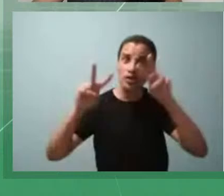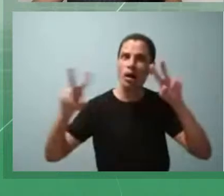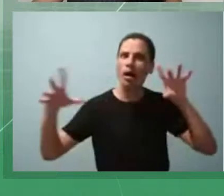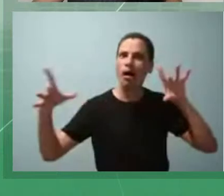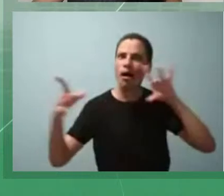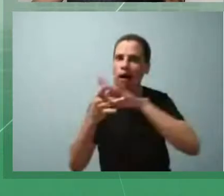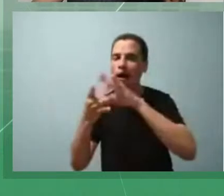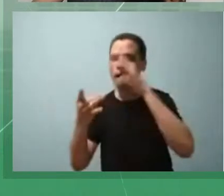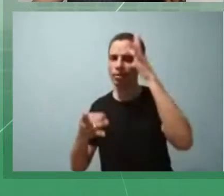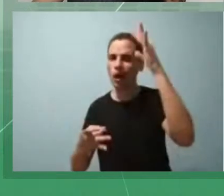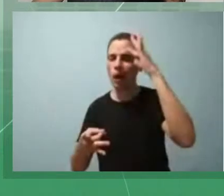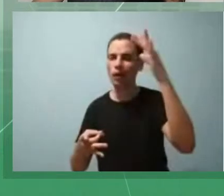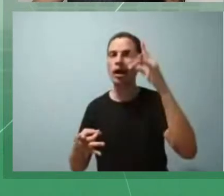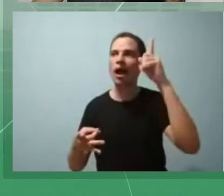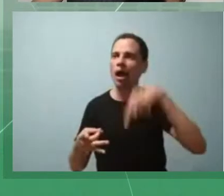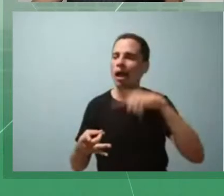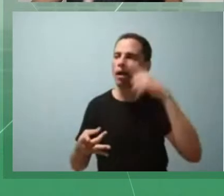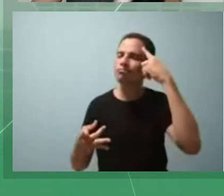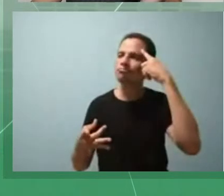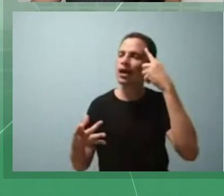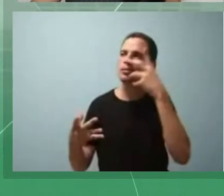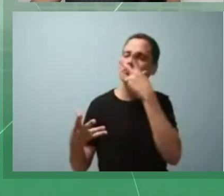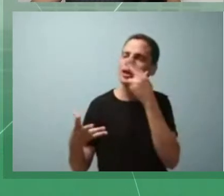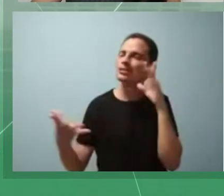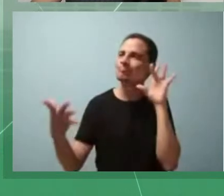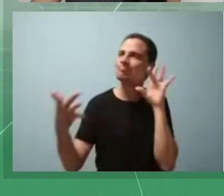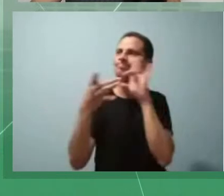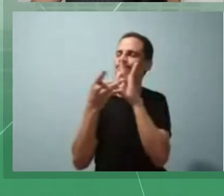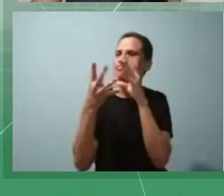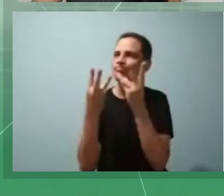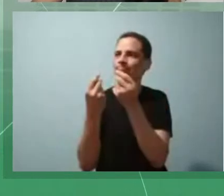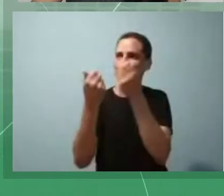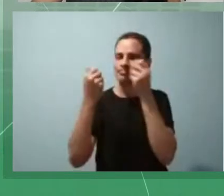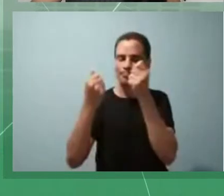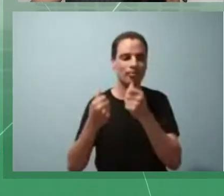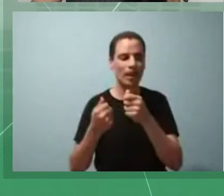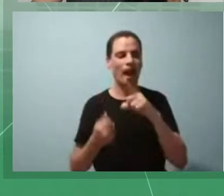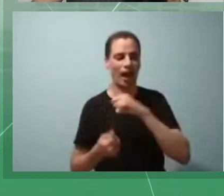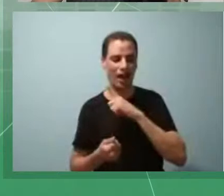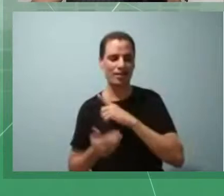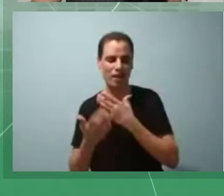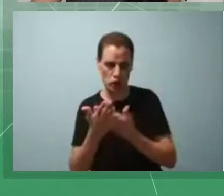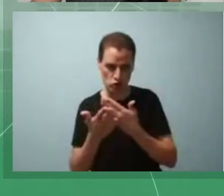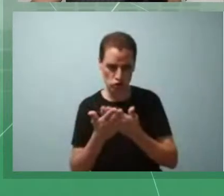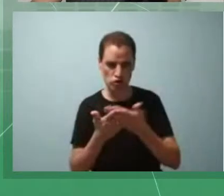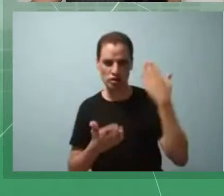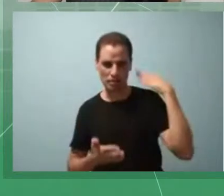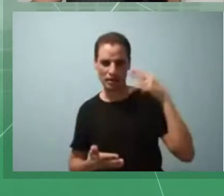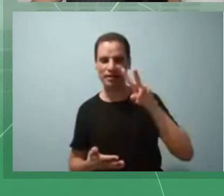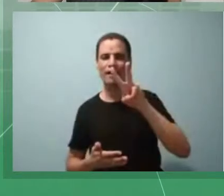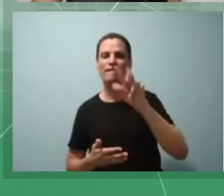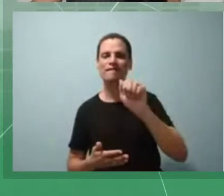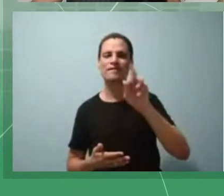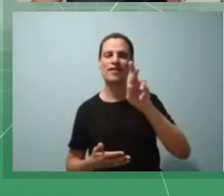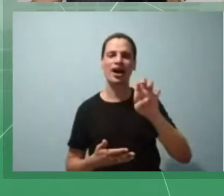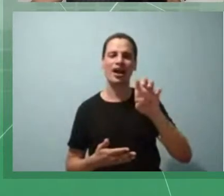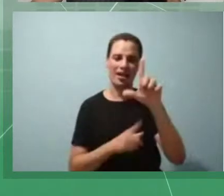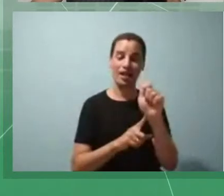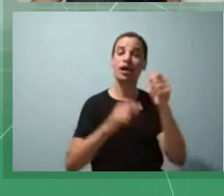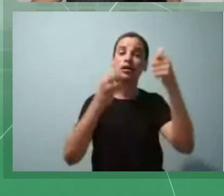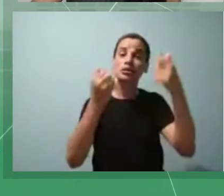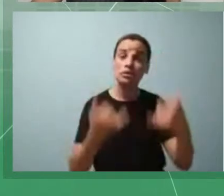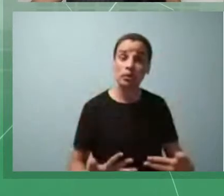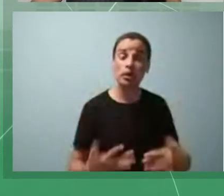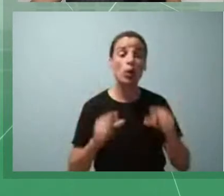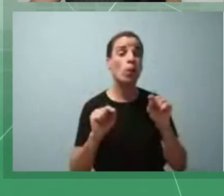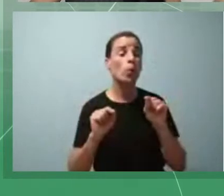materializar uma palavra. E como traz Varela, um dos nossos referenciais, a real circunstância que podemos